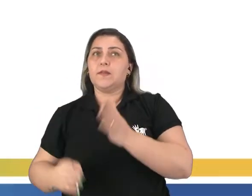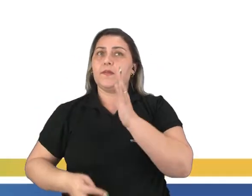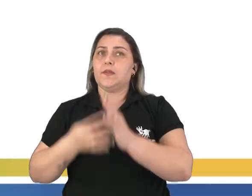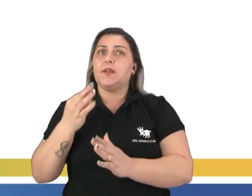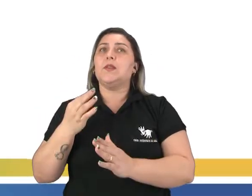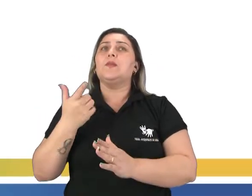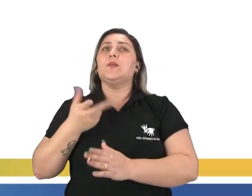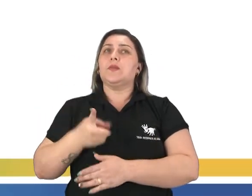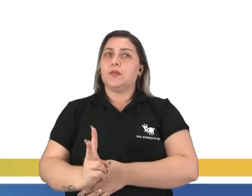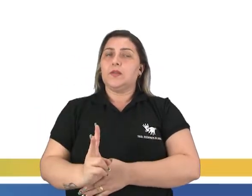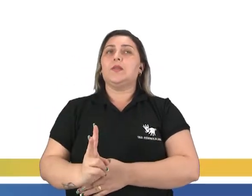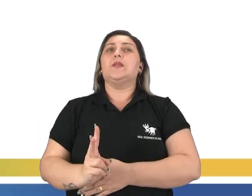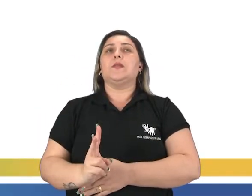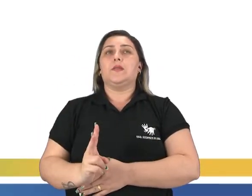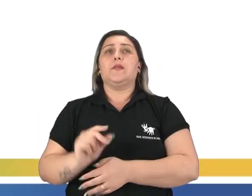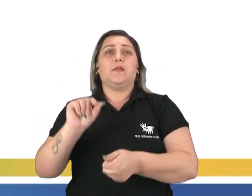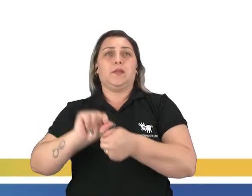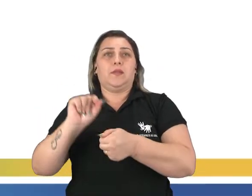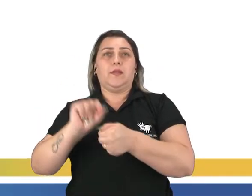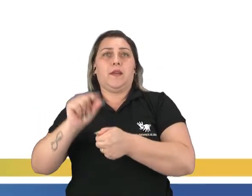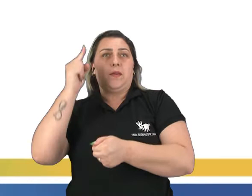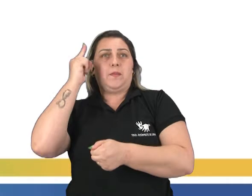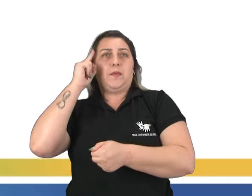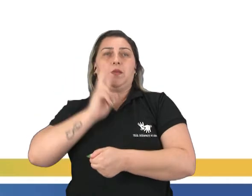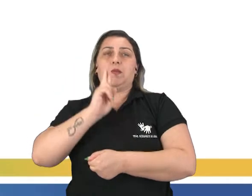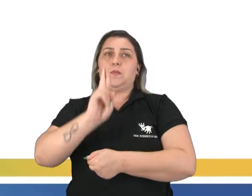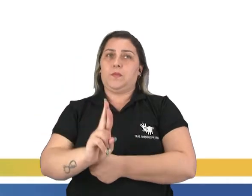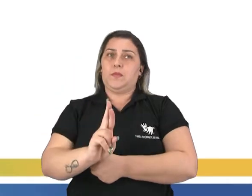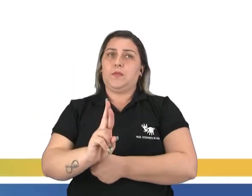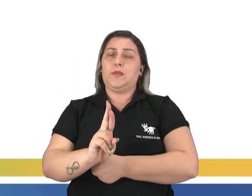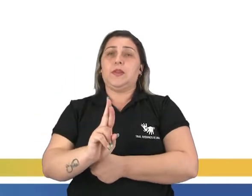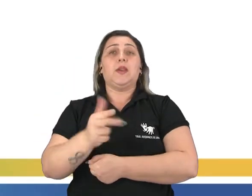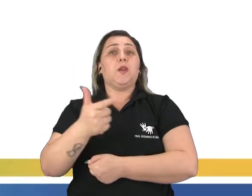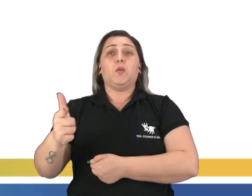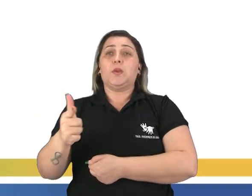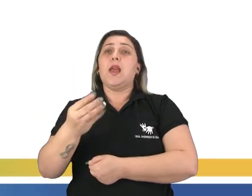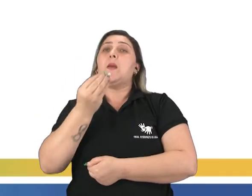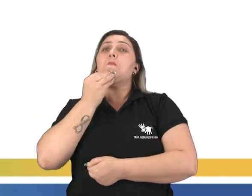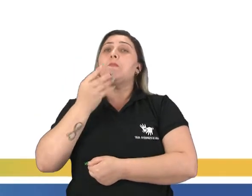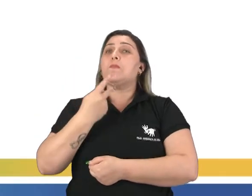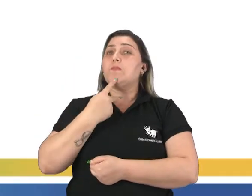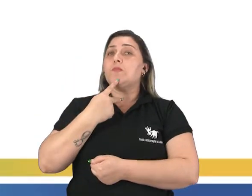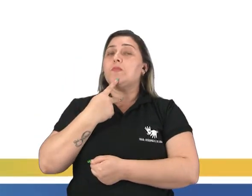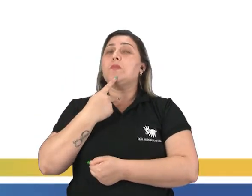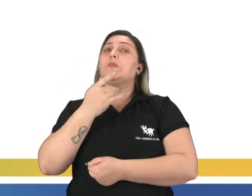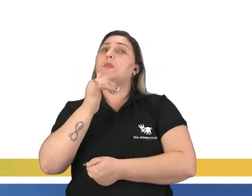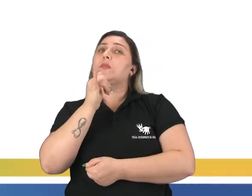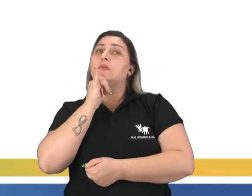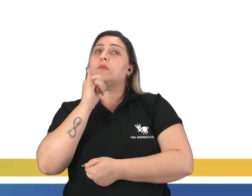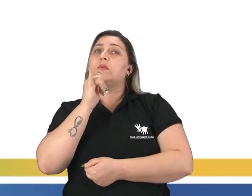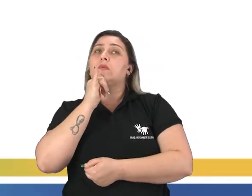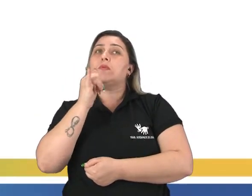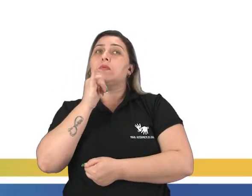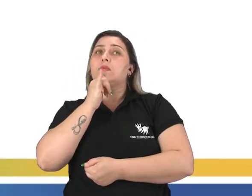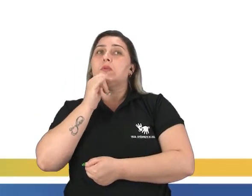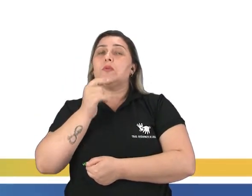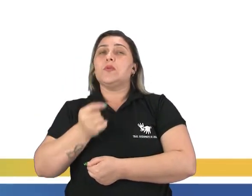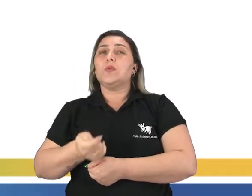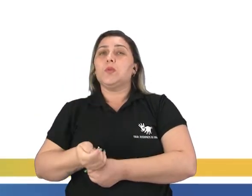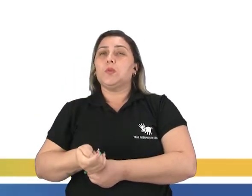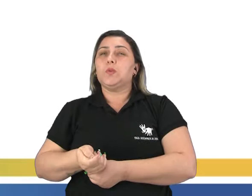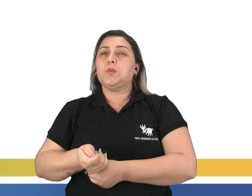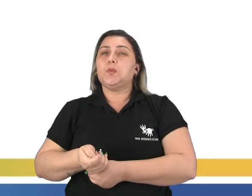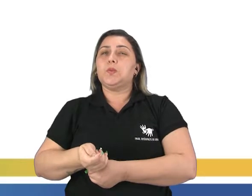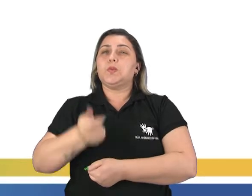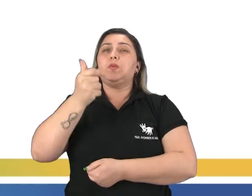e mantendo-se os processos de execução, refletem resultados improváveis. Por exemplo, quando lançamos uma moeda 10 vezes